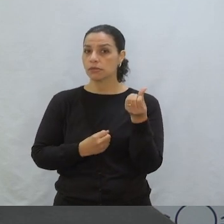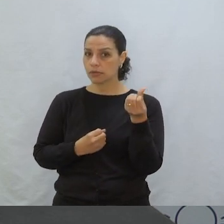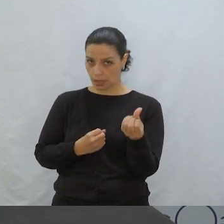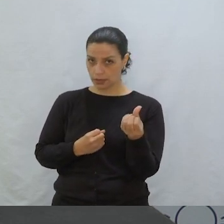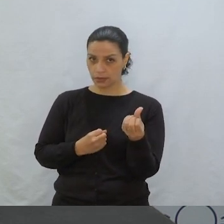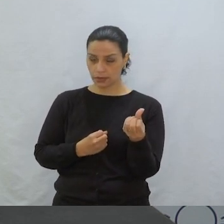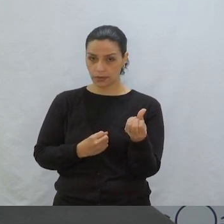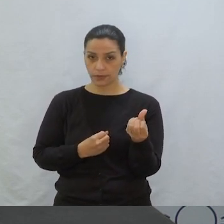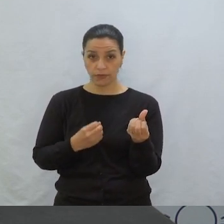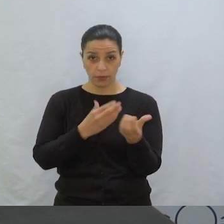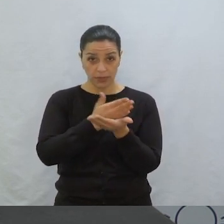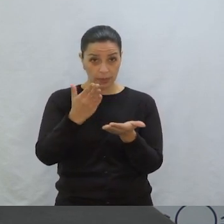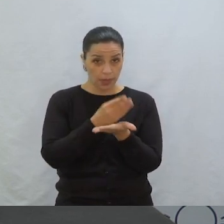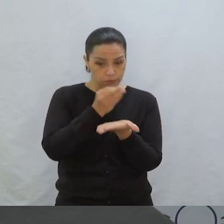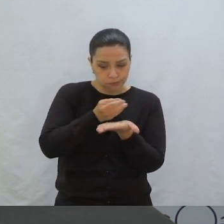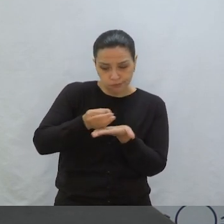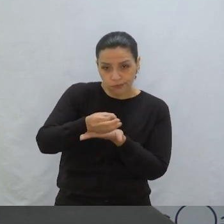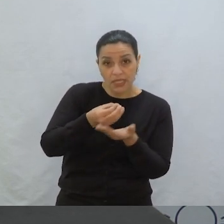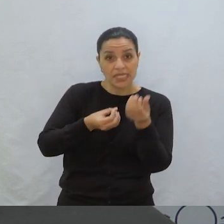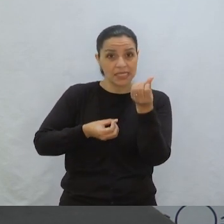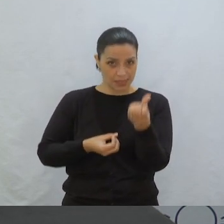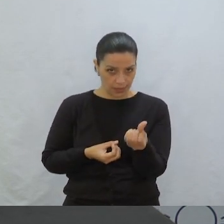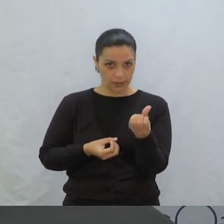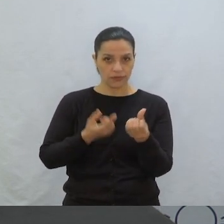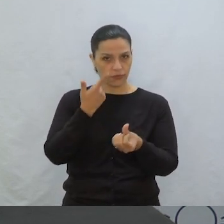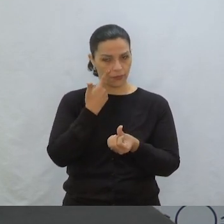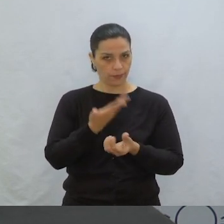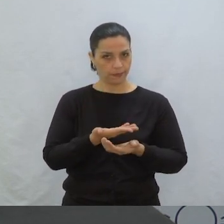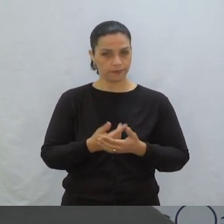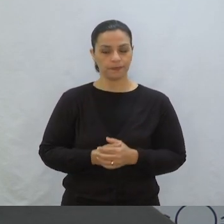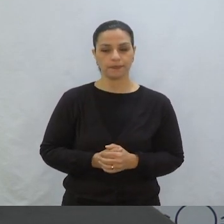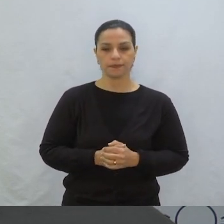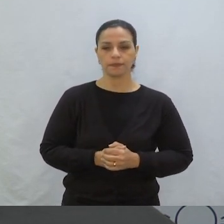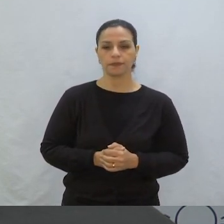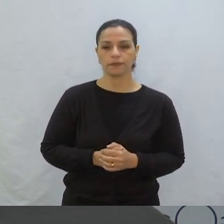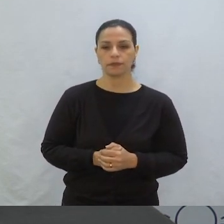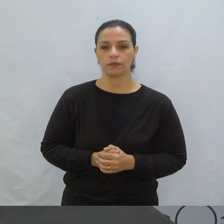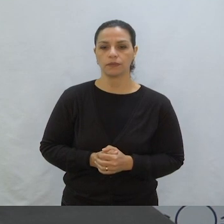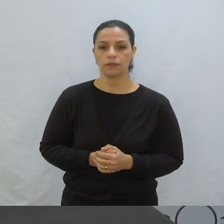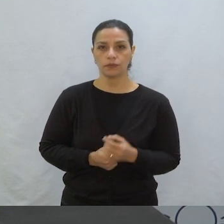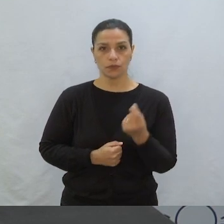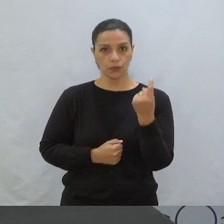são 6 bolinhas. Então, vamos separar agora 6 tampinhas.